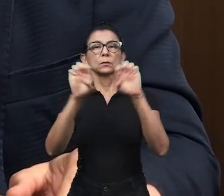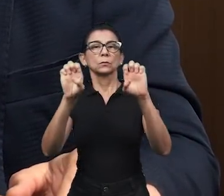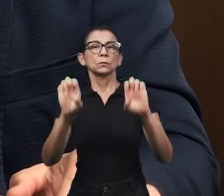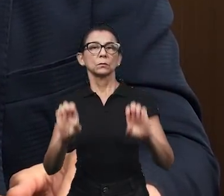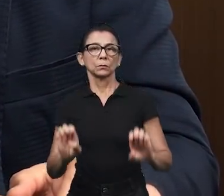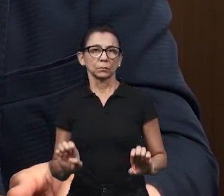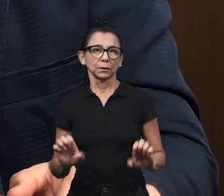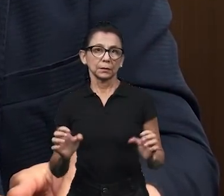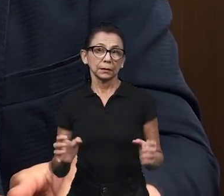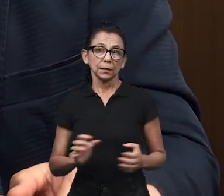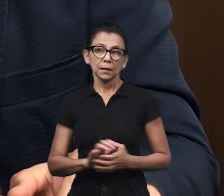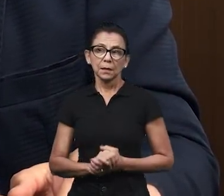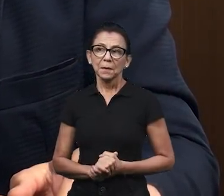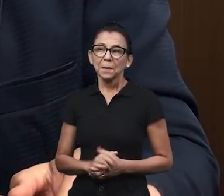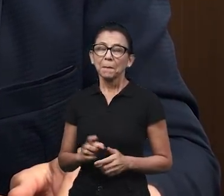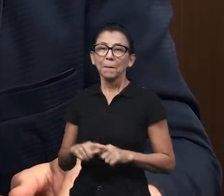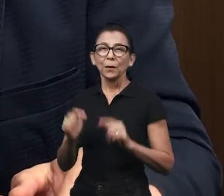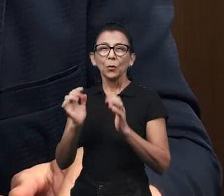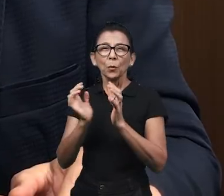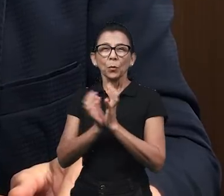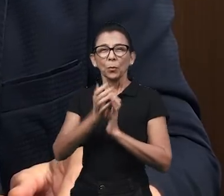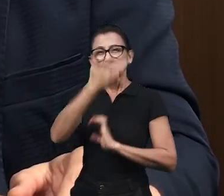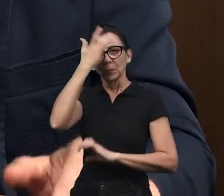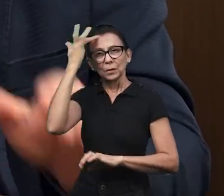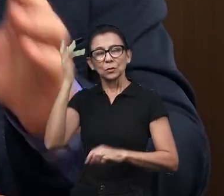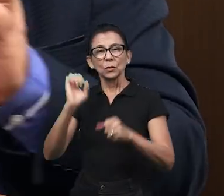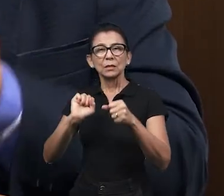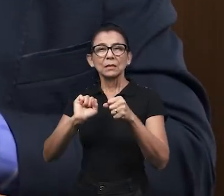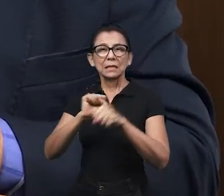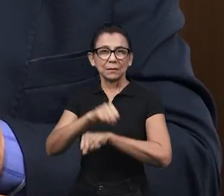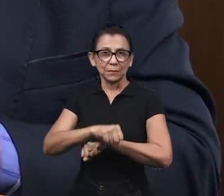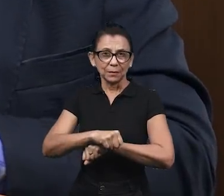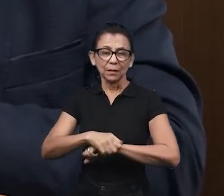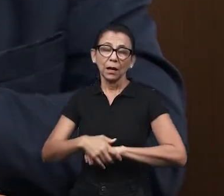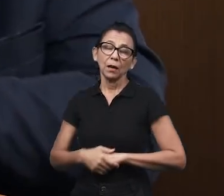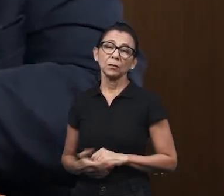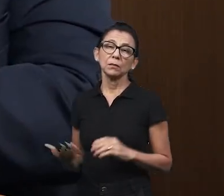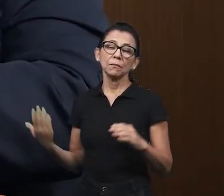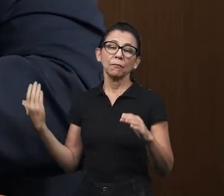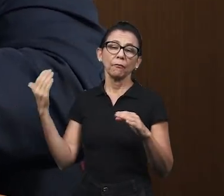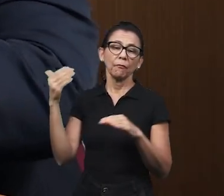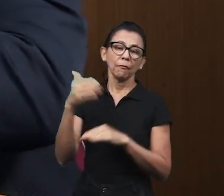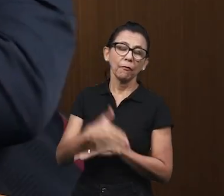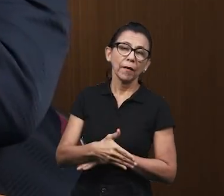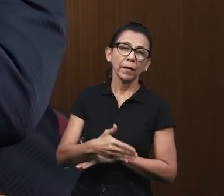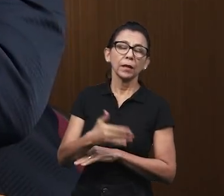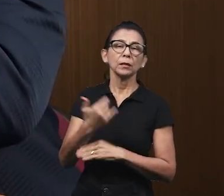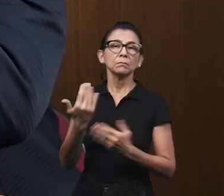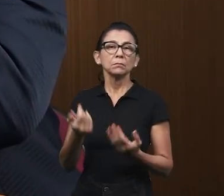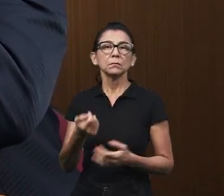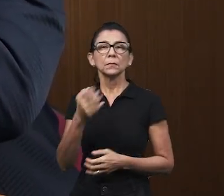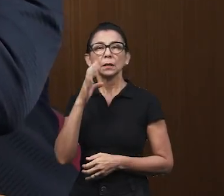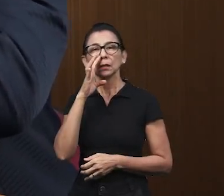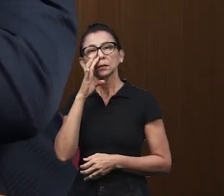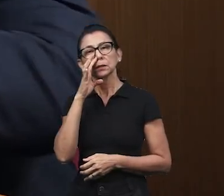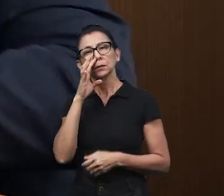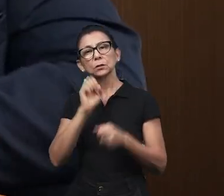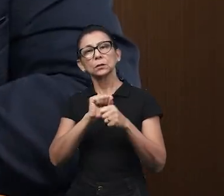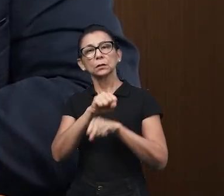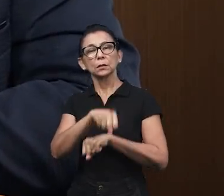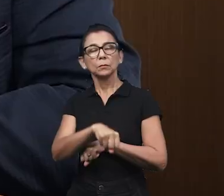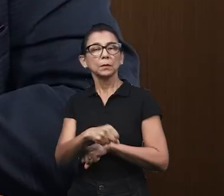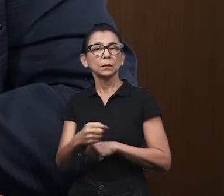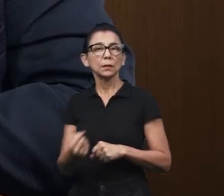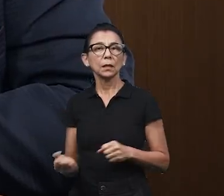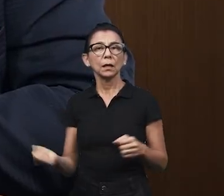a maioria dos seminaristas não vê. O seminarista ele vem, participa do seminário, recebe a bênção dele e volta